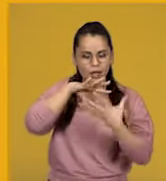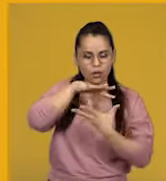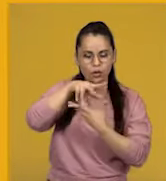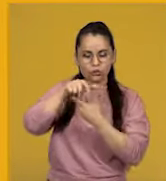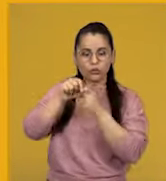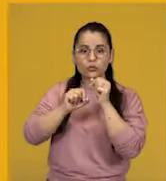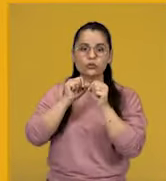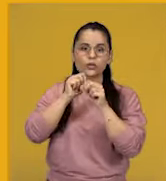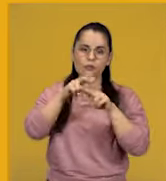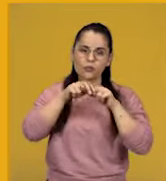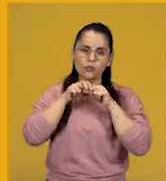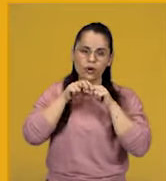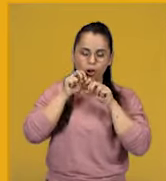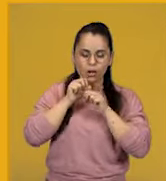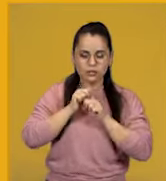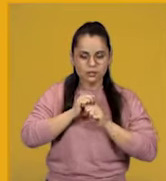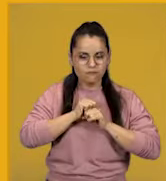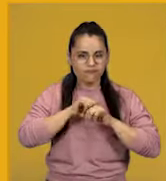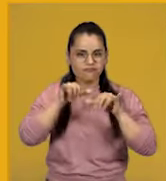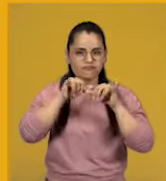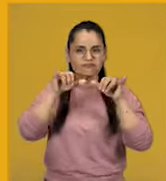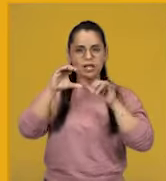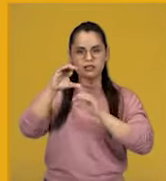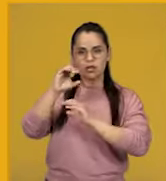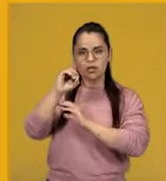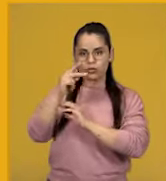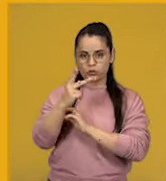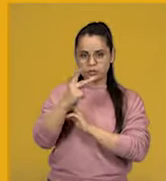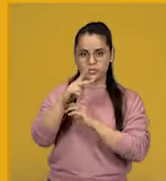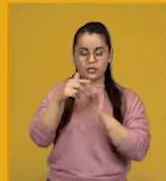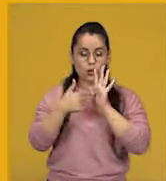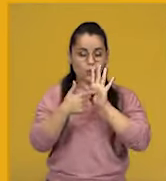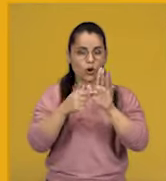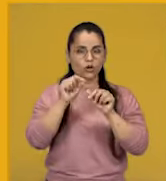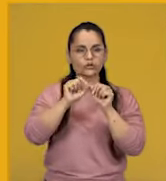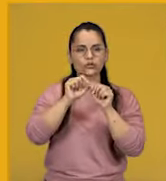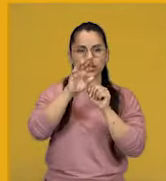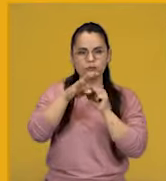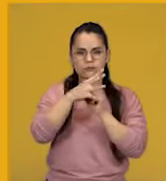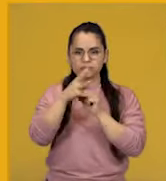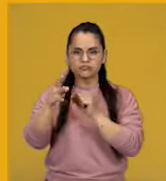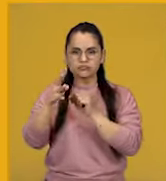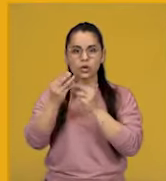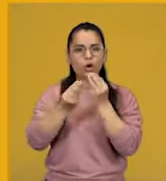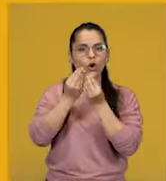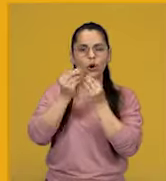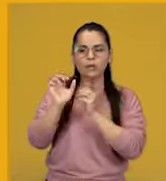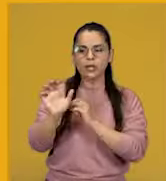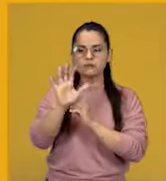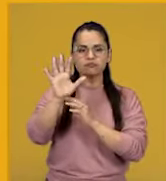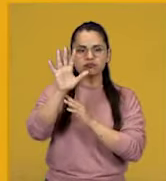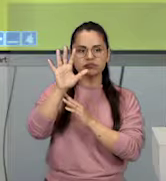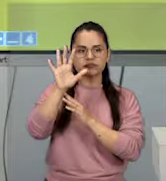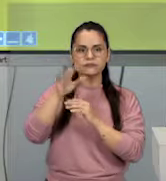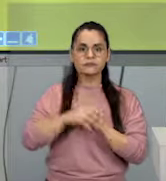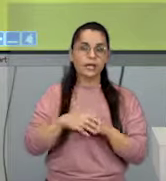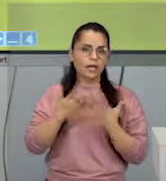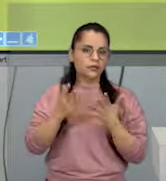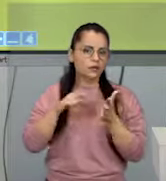atribuída a liberação intensa de CO2 ele traz um quadro que mostra a entalpia de combustão tá aqui ó a entalpia de combustão